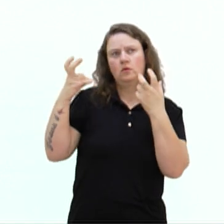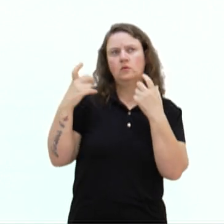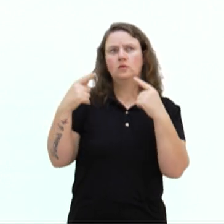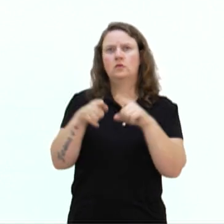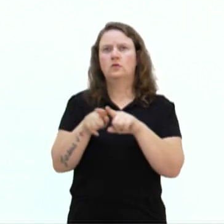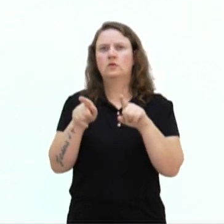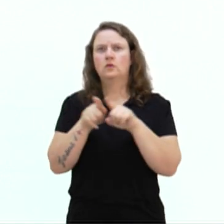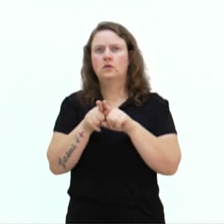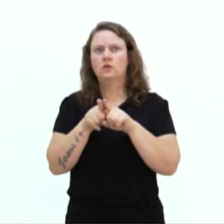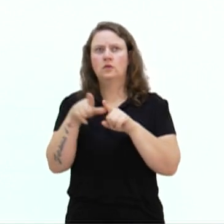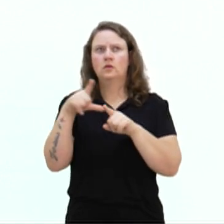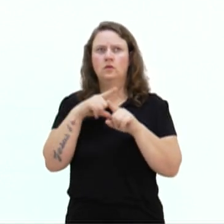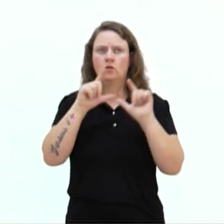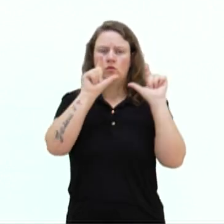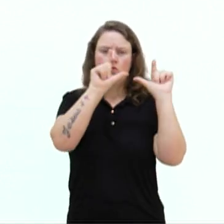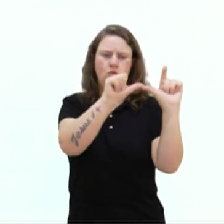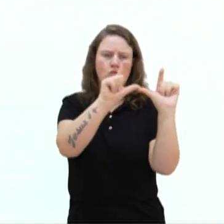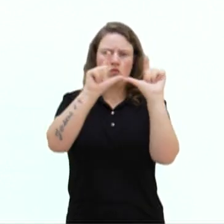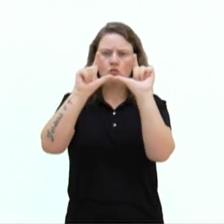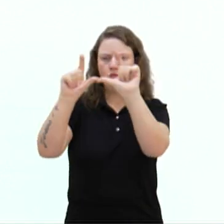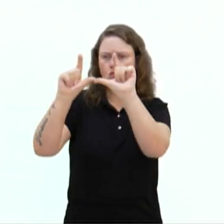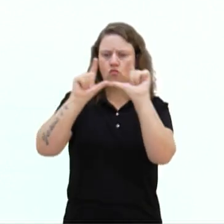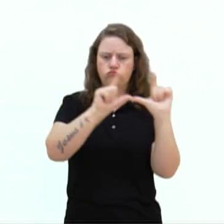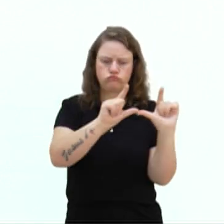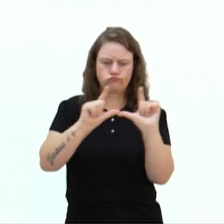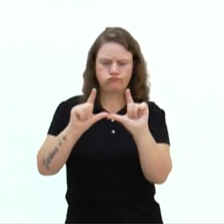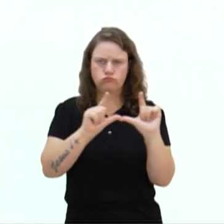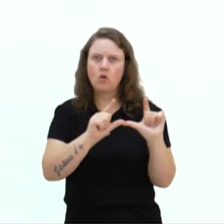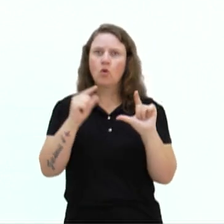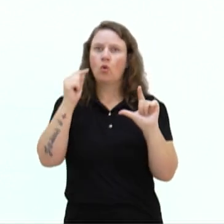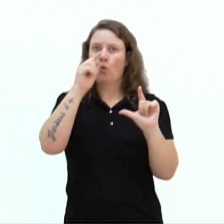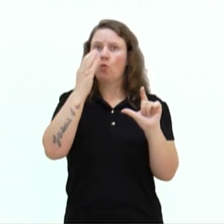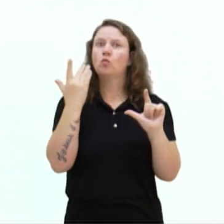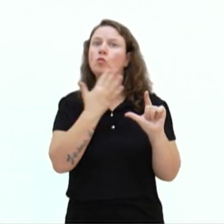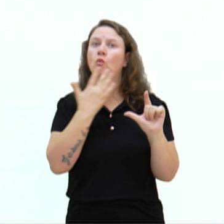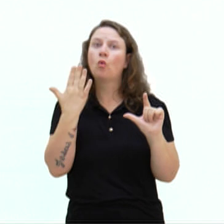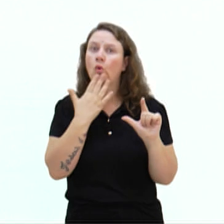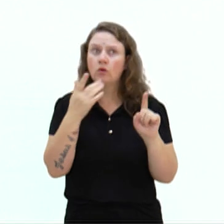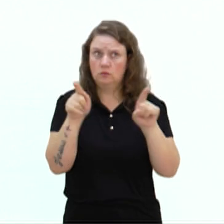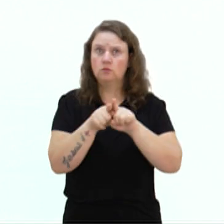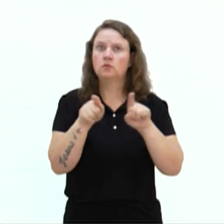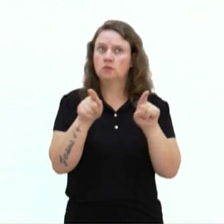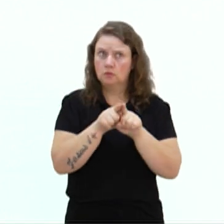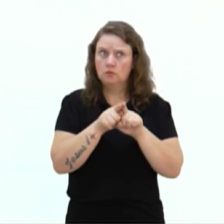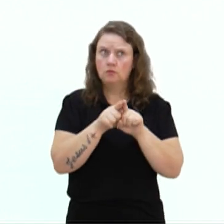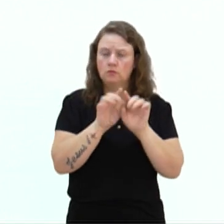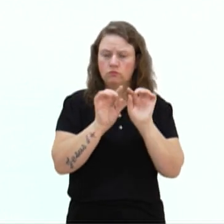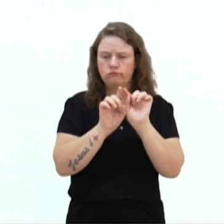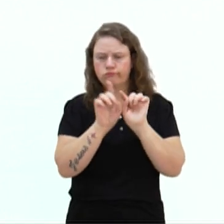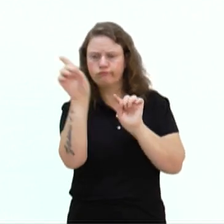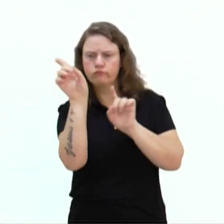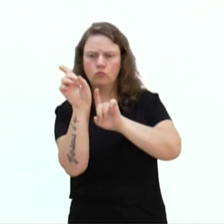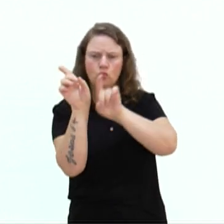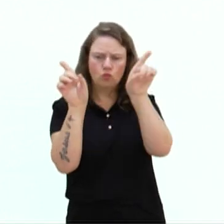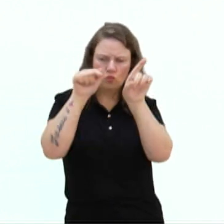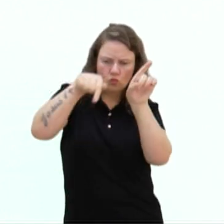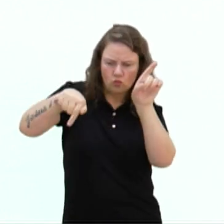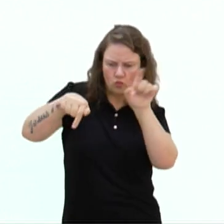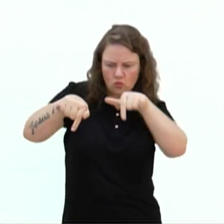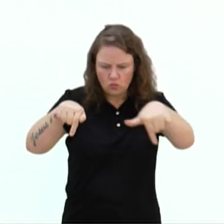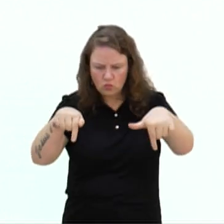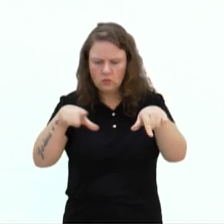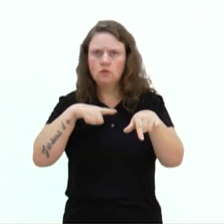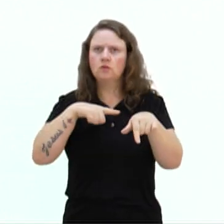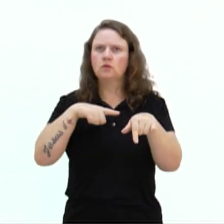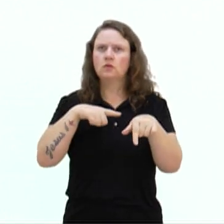as linhas, são os quadradinhos, são as cores também, que é um elemento importante aqui visualmente. E aí ele